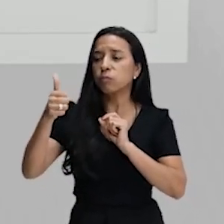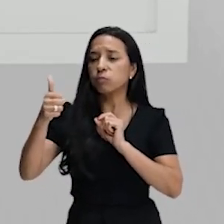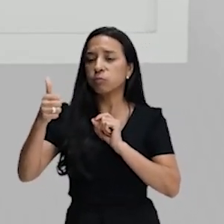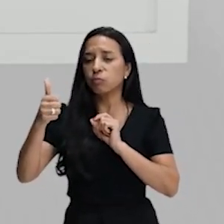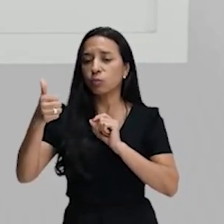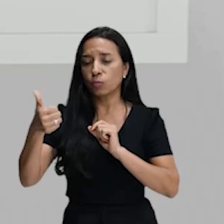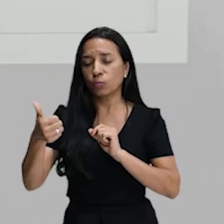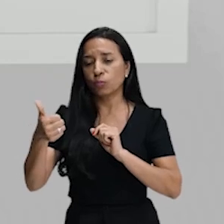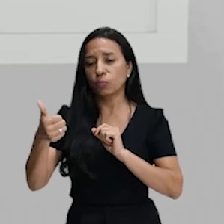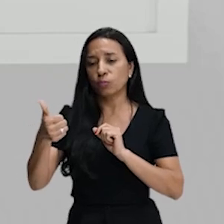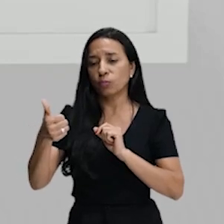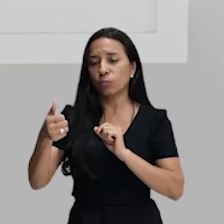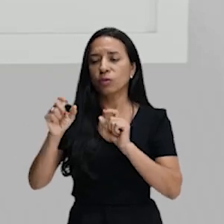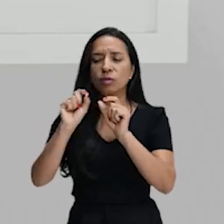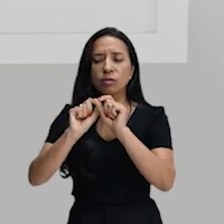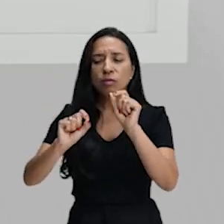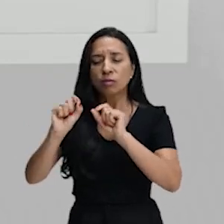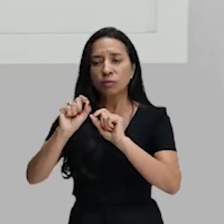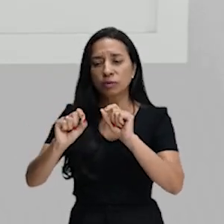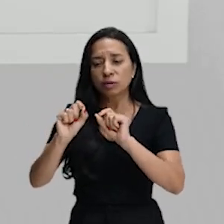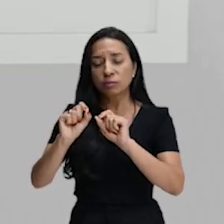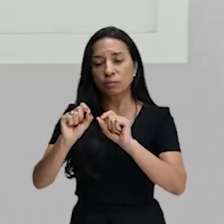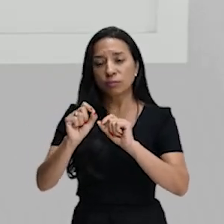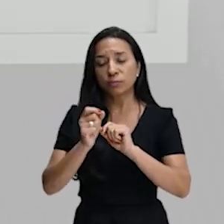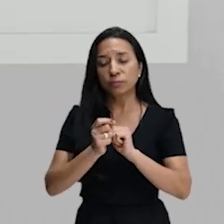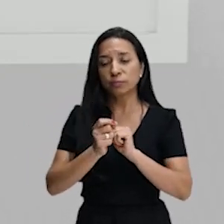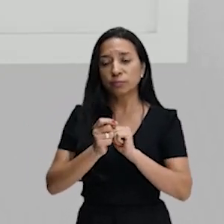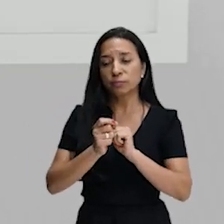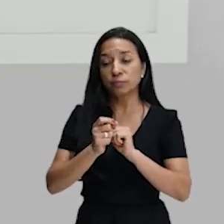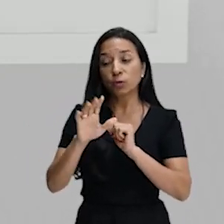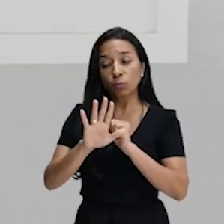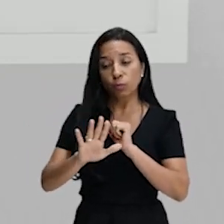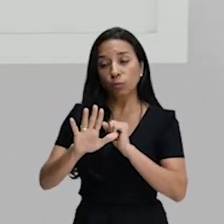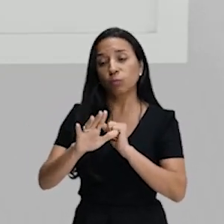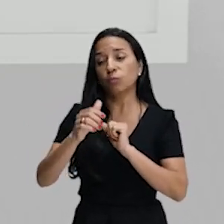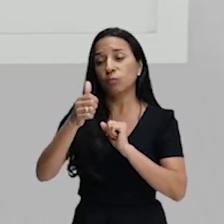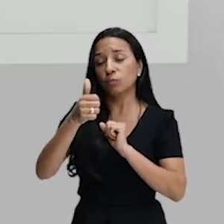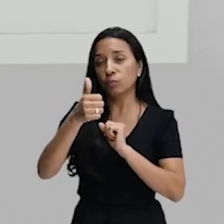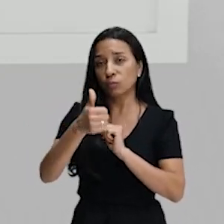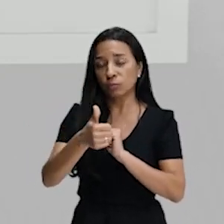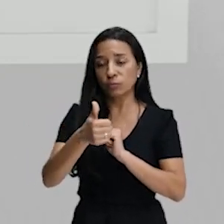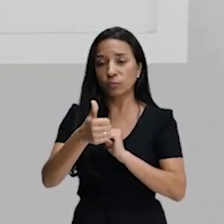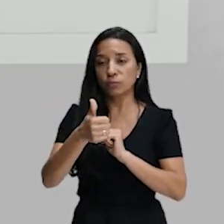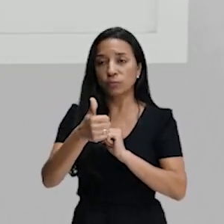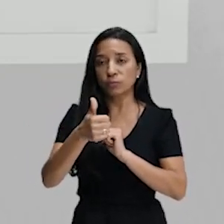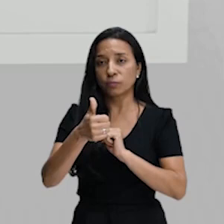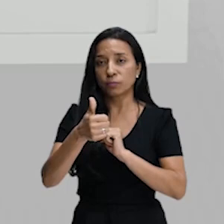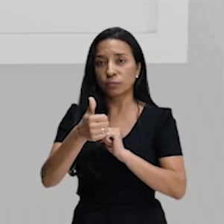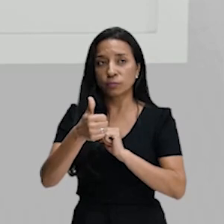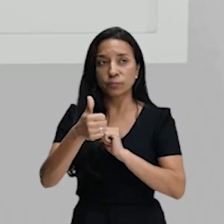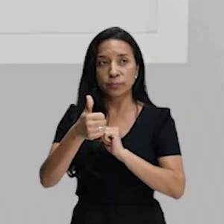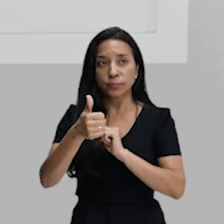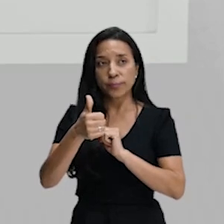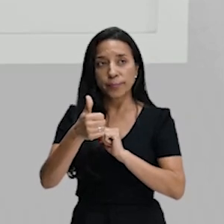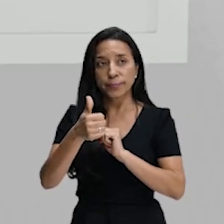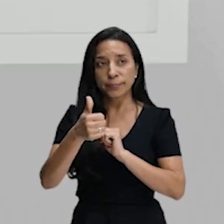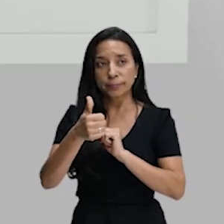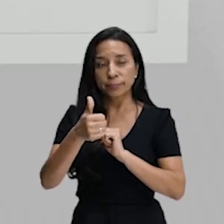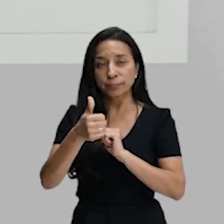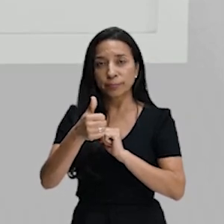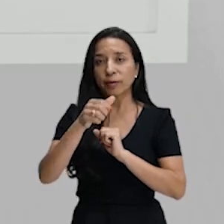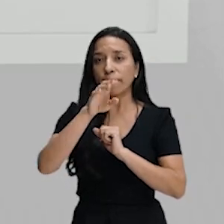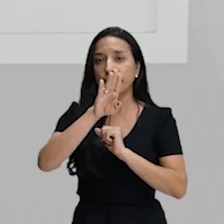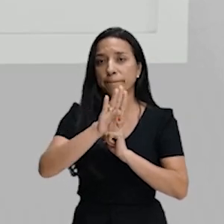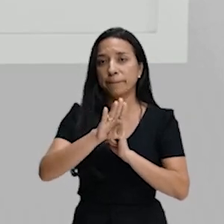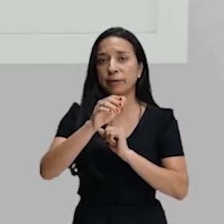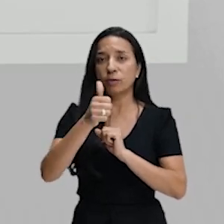Né? Quem vai ser o campo 1? O campo 1, ele vai ser, ó, o coeficiente